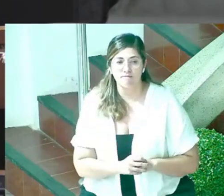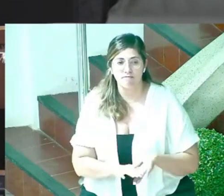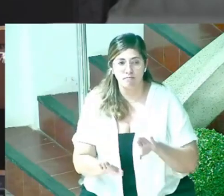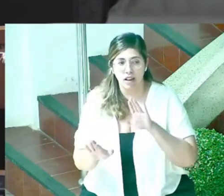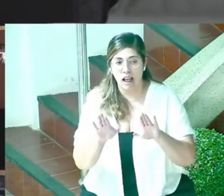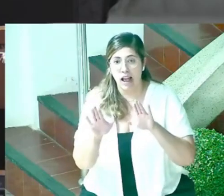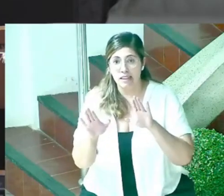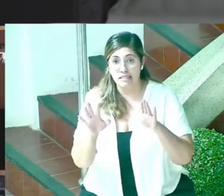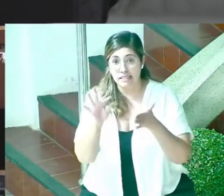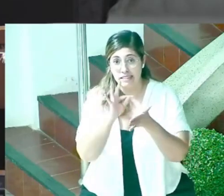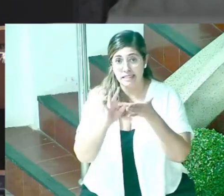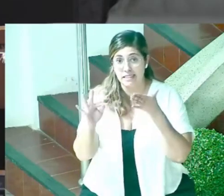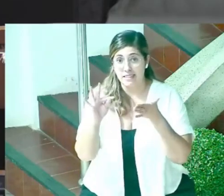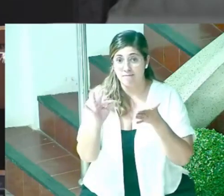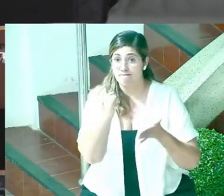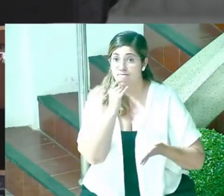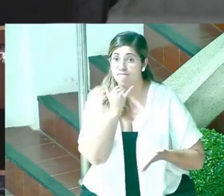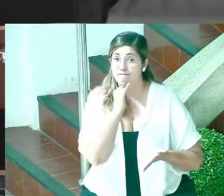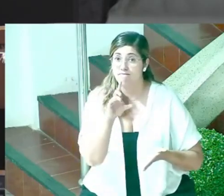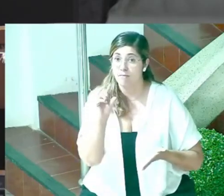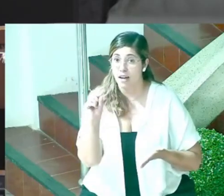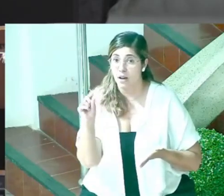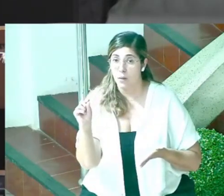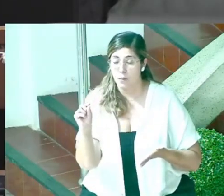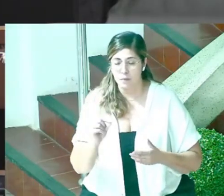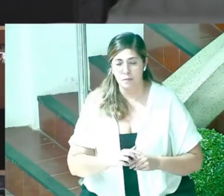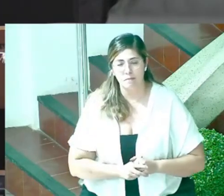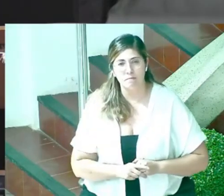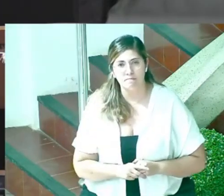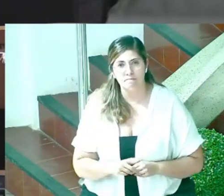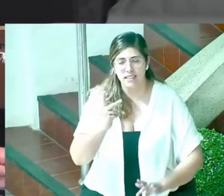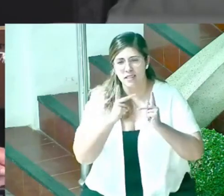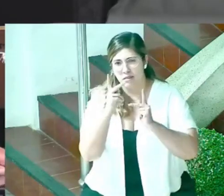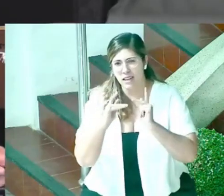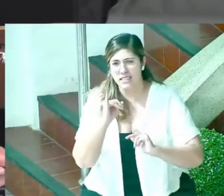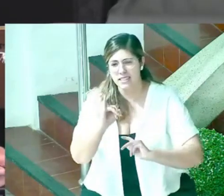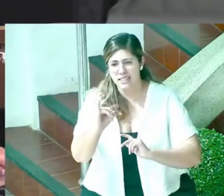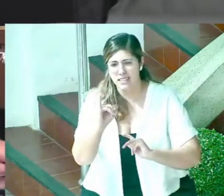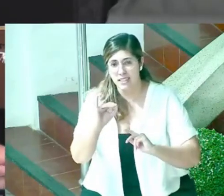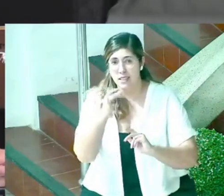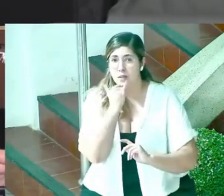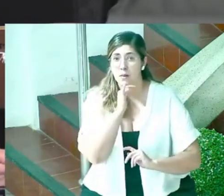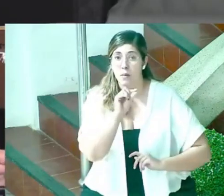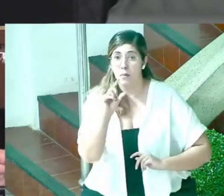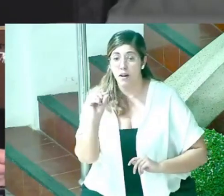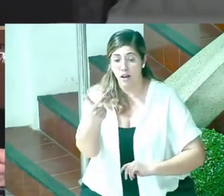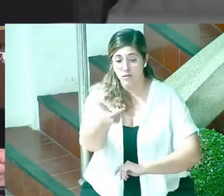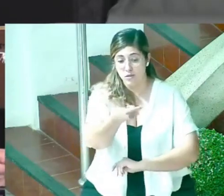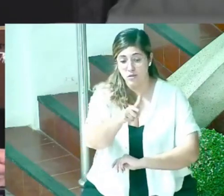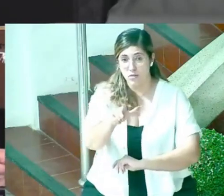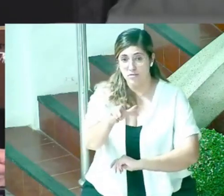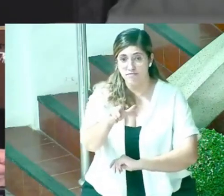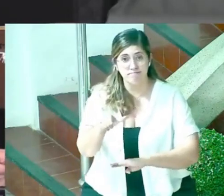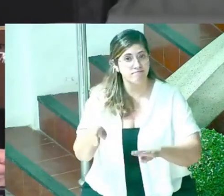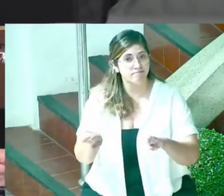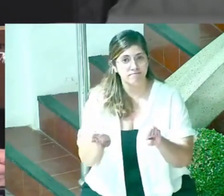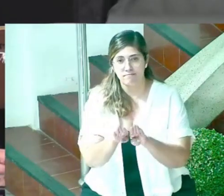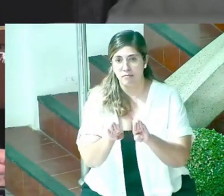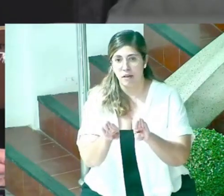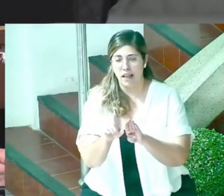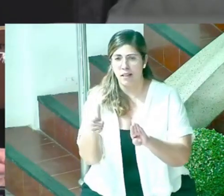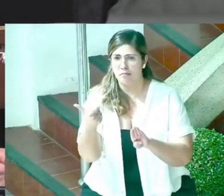de se relacionar com um Pai, de honrar o seu nome, de buscar a sua